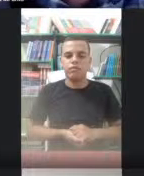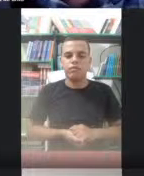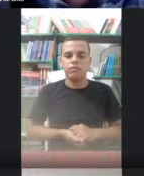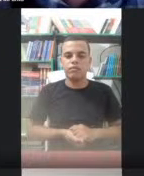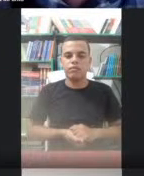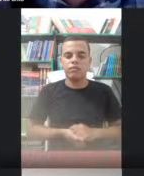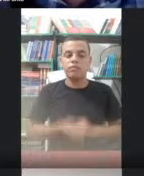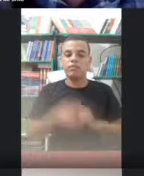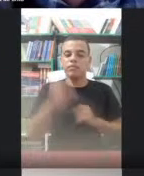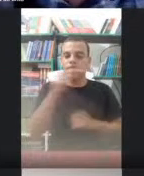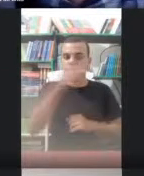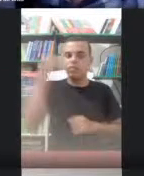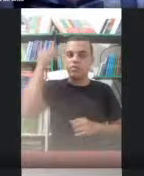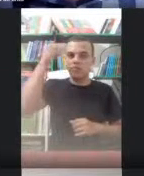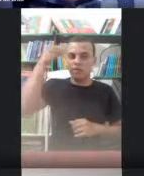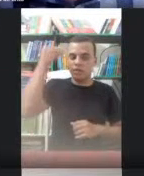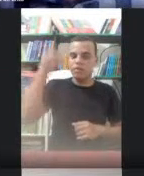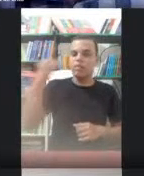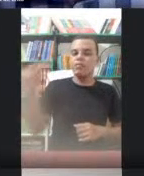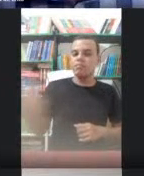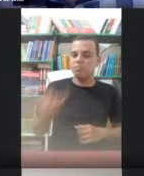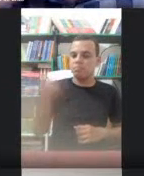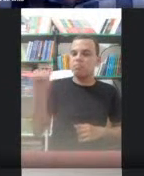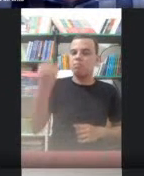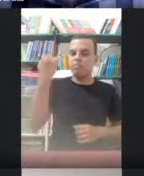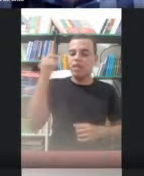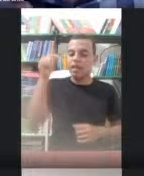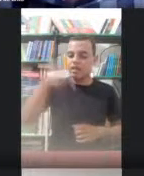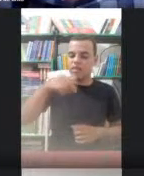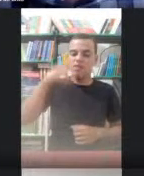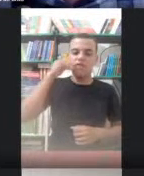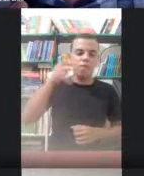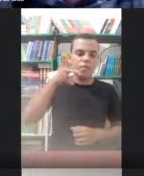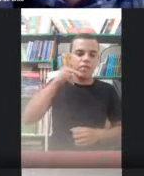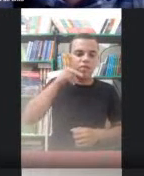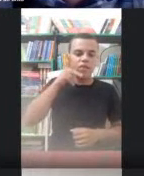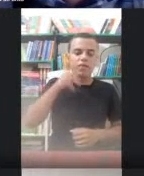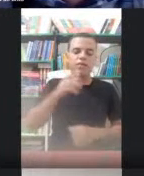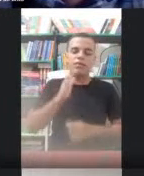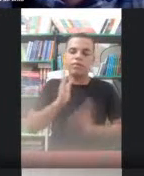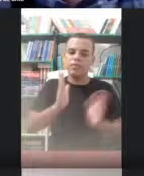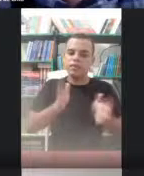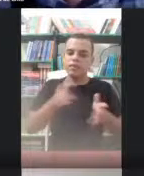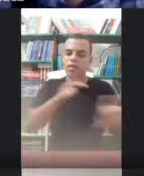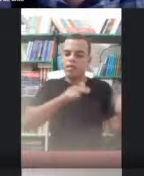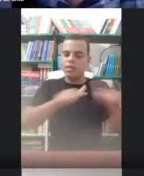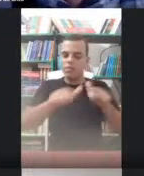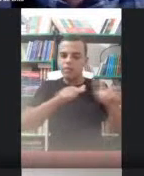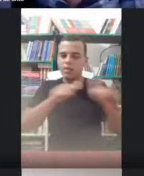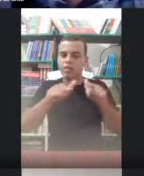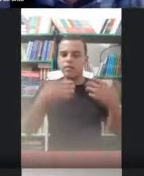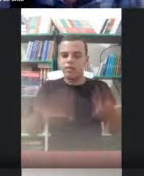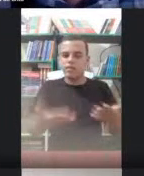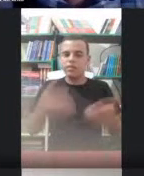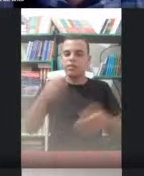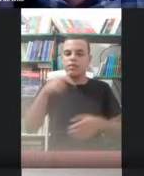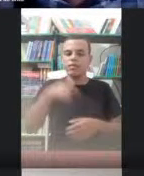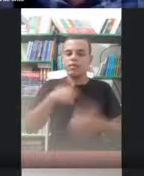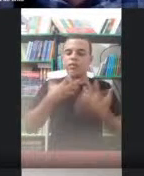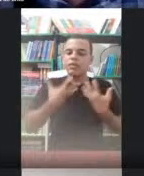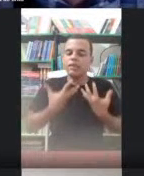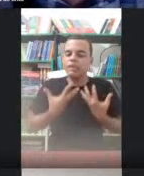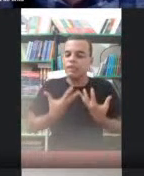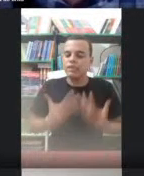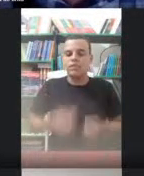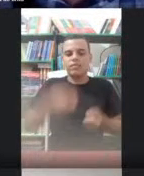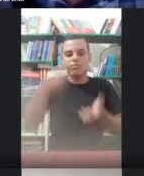né, que nós tivemos aqui em João Pessoa. Por mais que nós estejamos, assim, trabalhando, né, incansavelmente em tentar